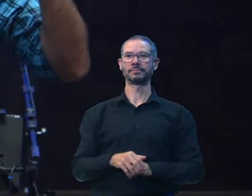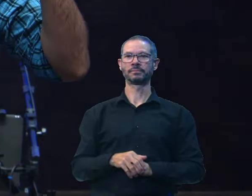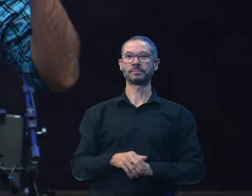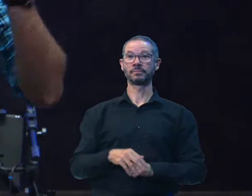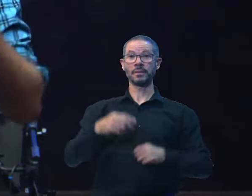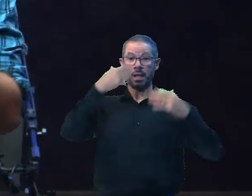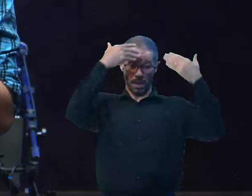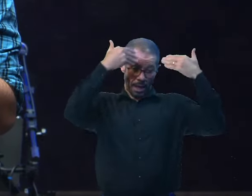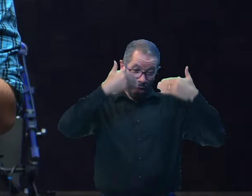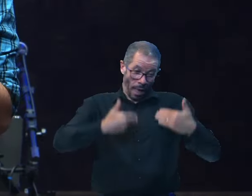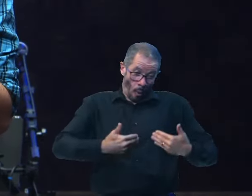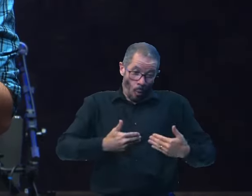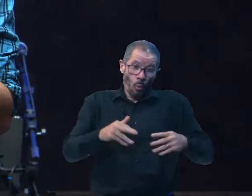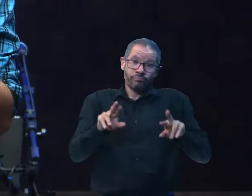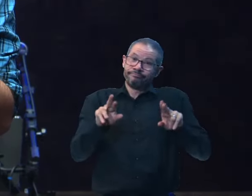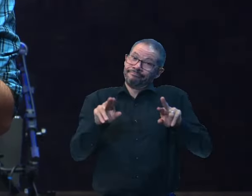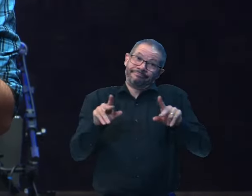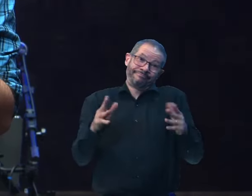Eu sou assim.